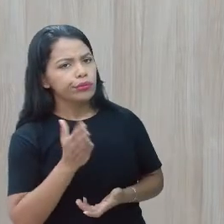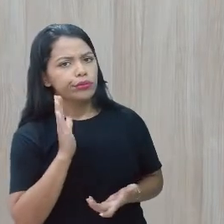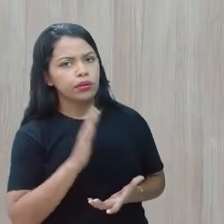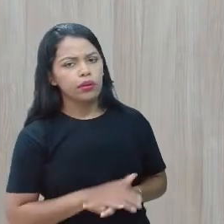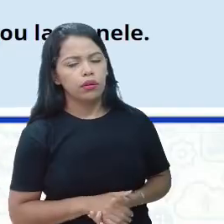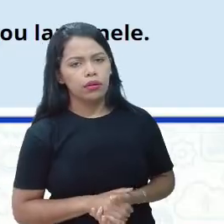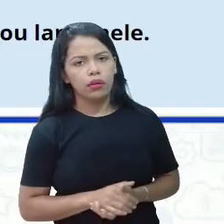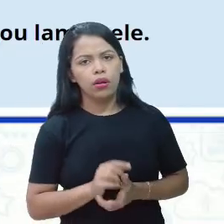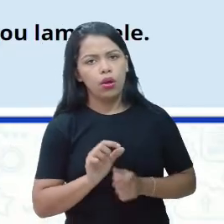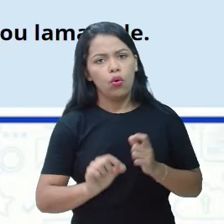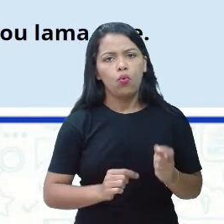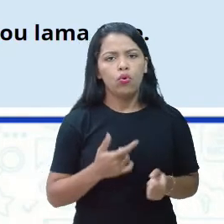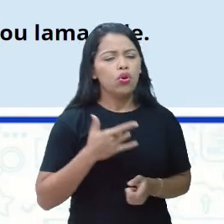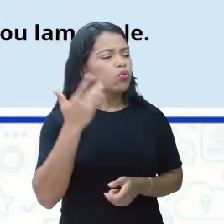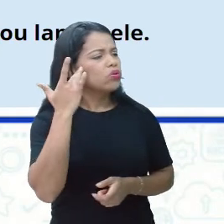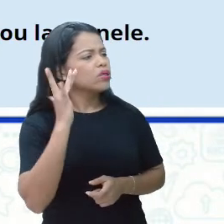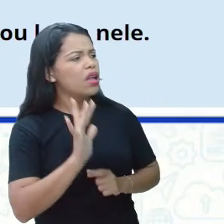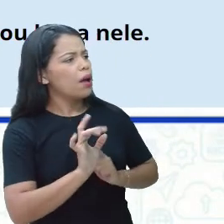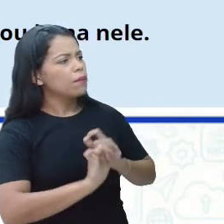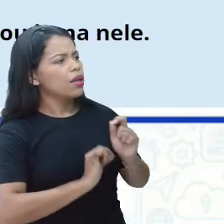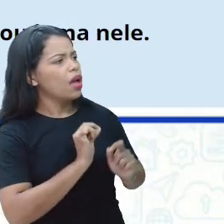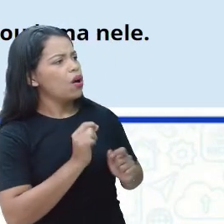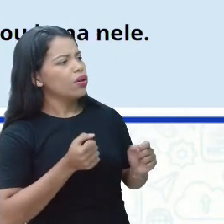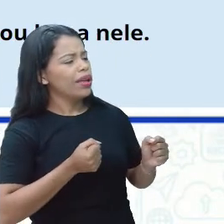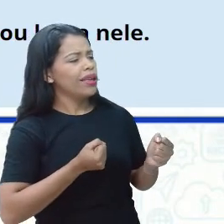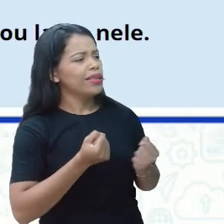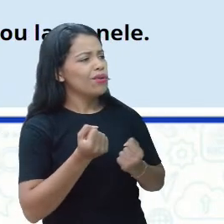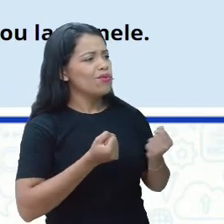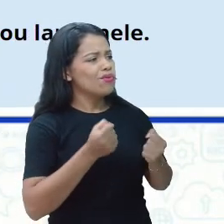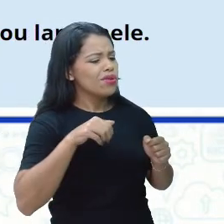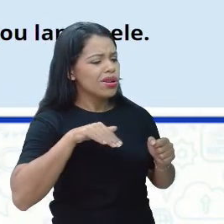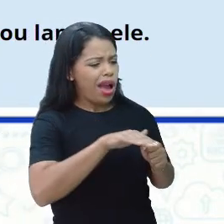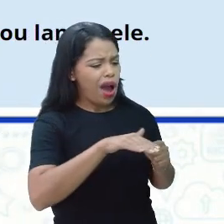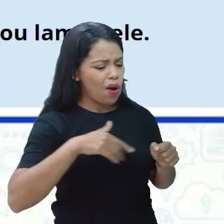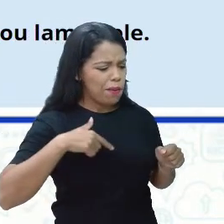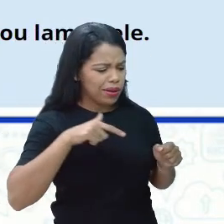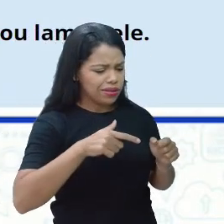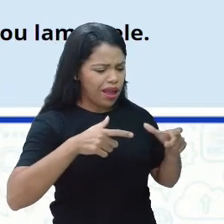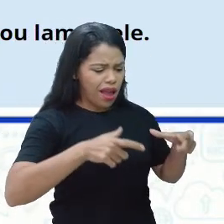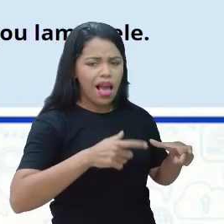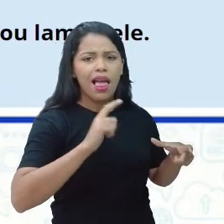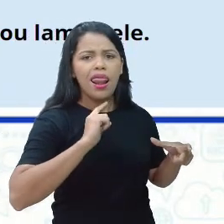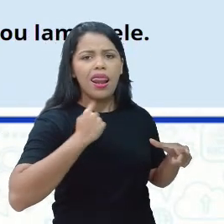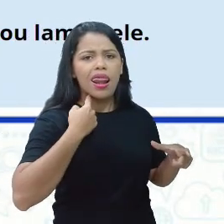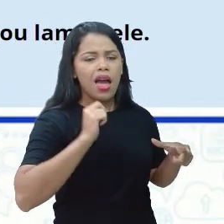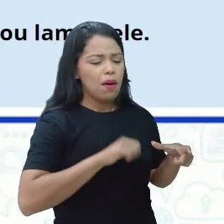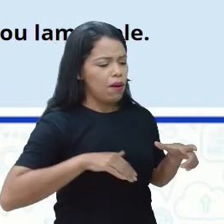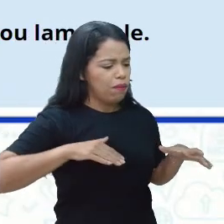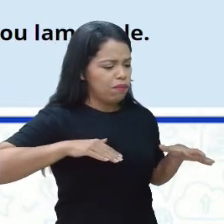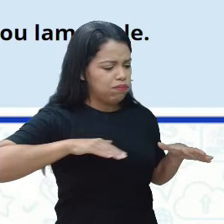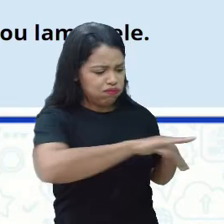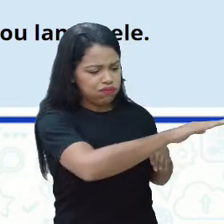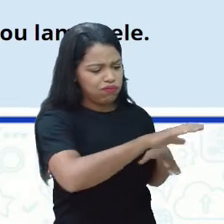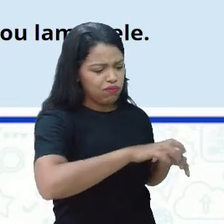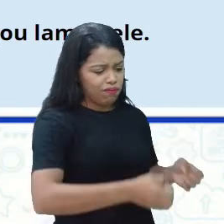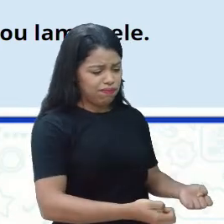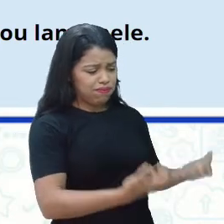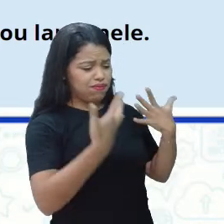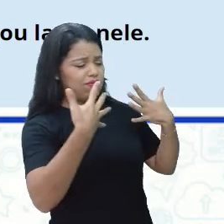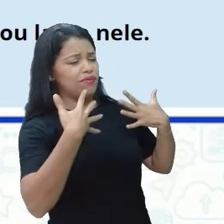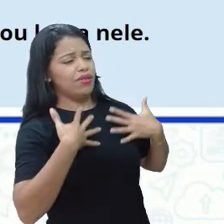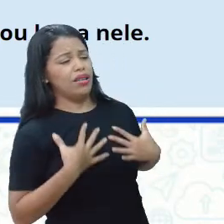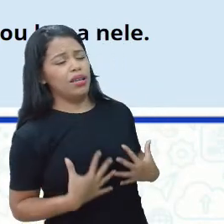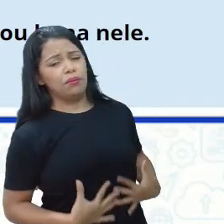sei. O que eu não sabia era que o carro ia passar bem na poça de água e jogar lama em mim. Olha a